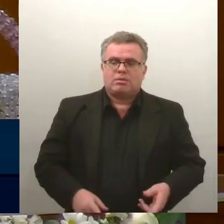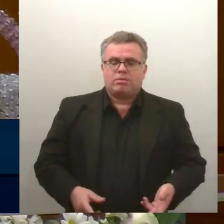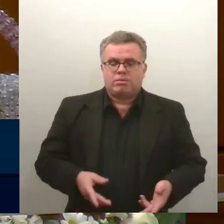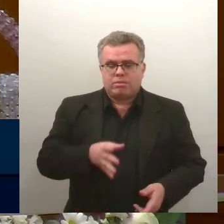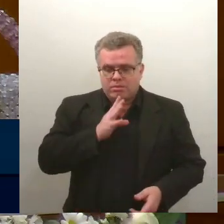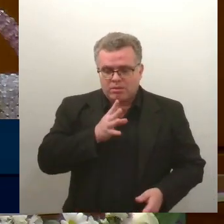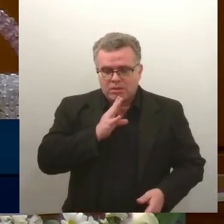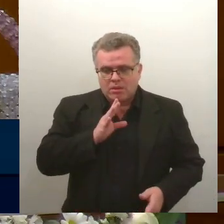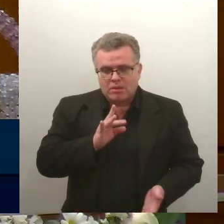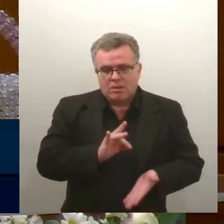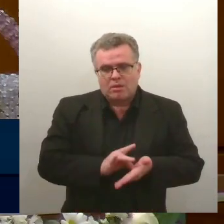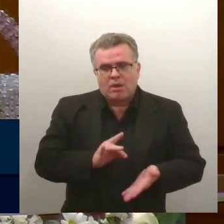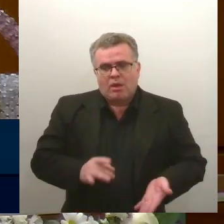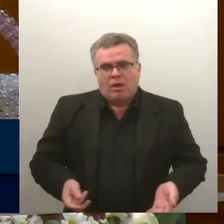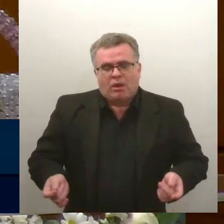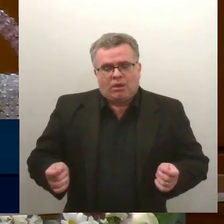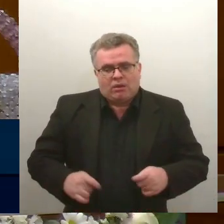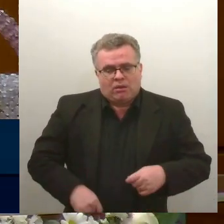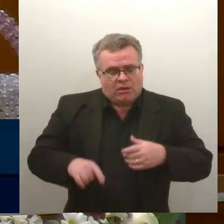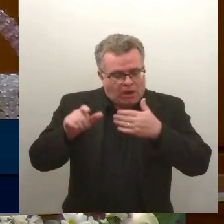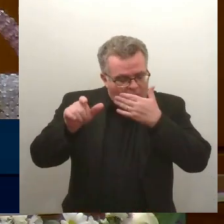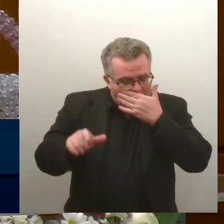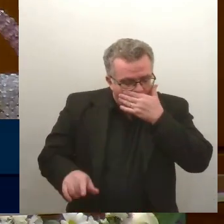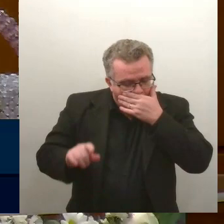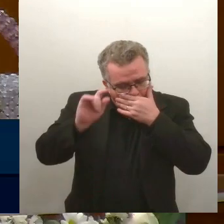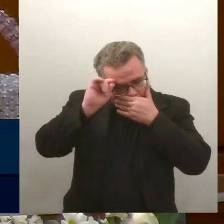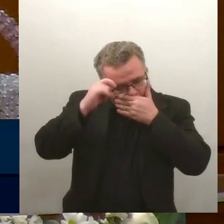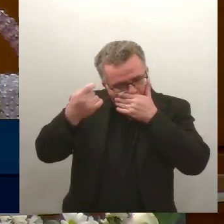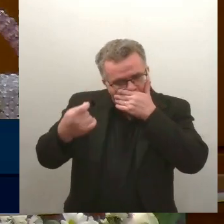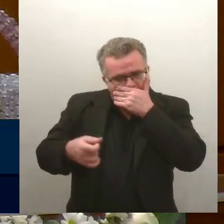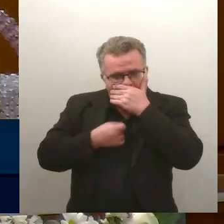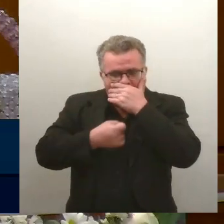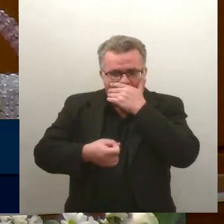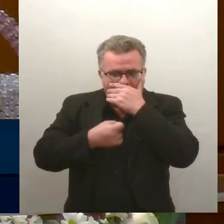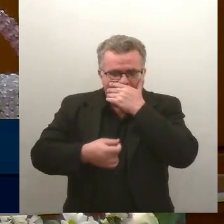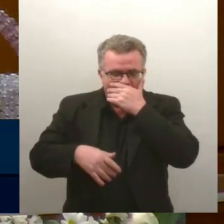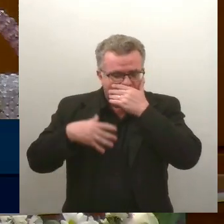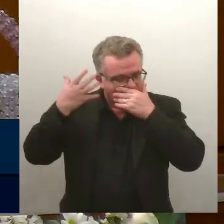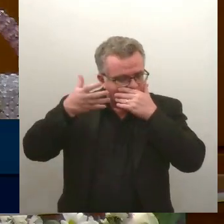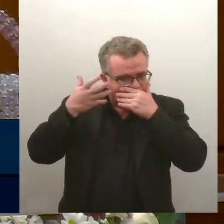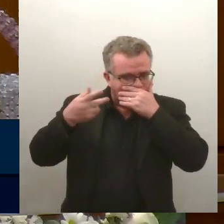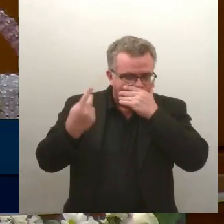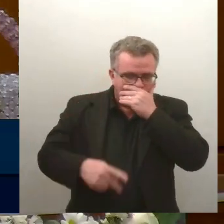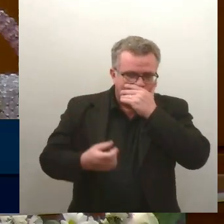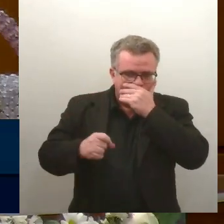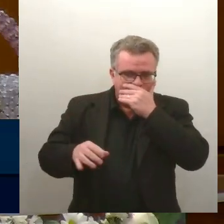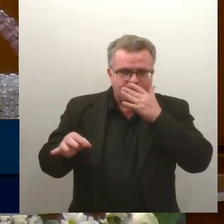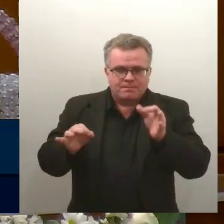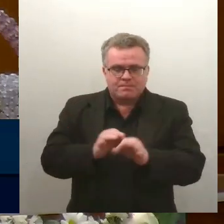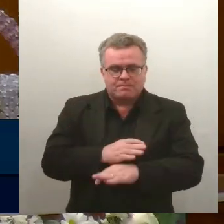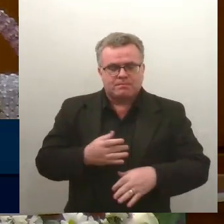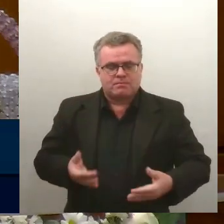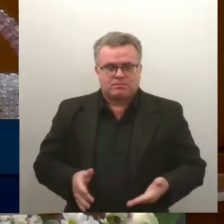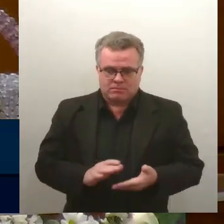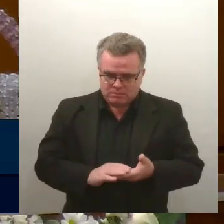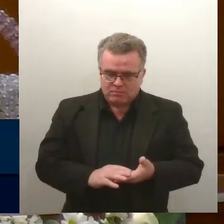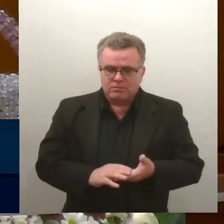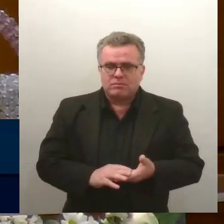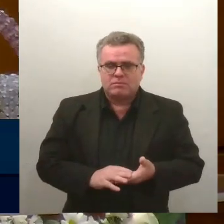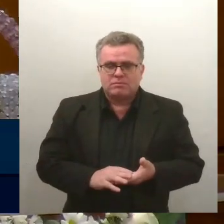negro, jornalista e radialista sergipano, que se destacou pela ética, defesa